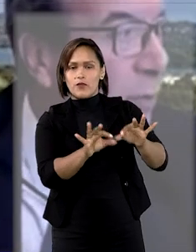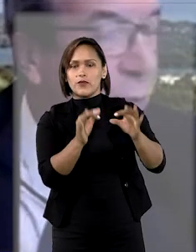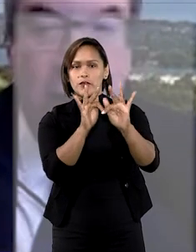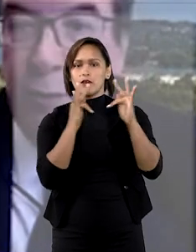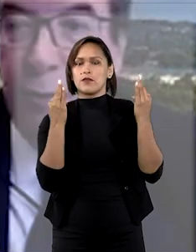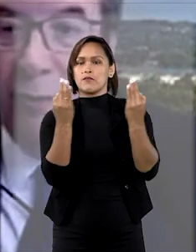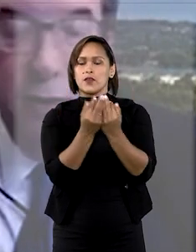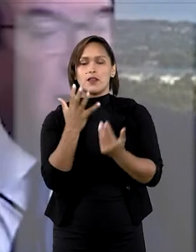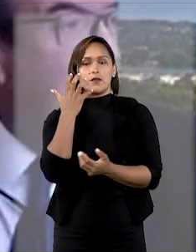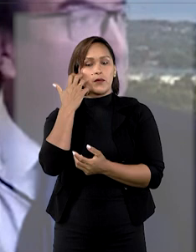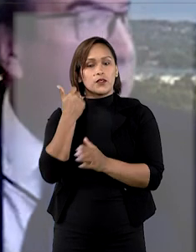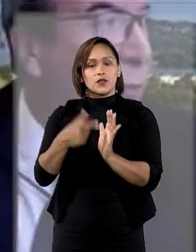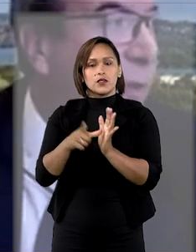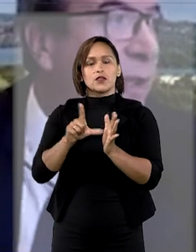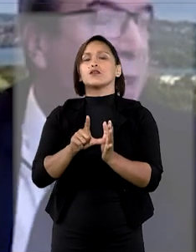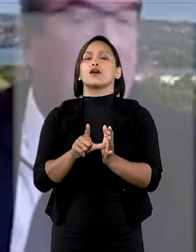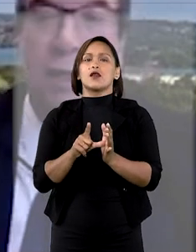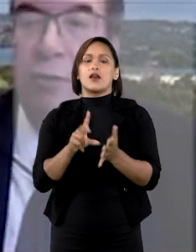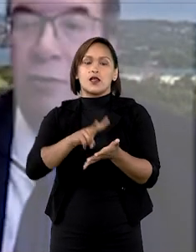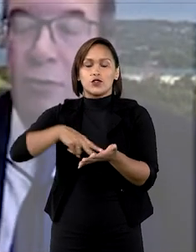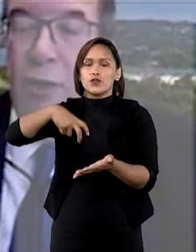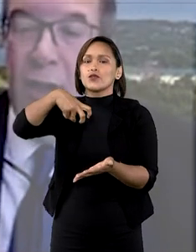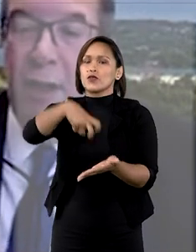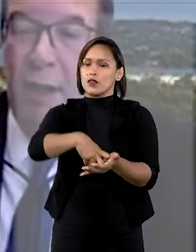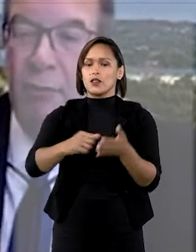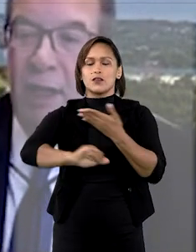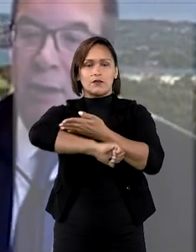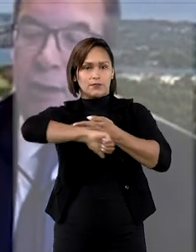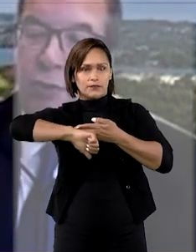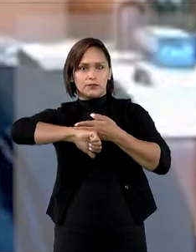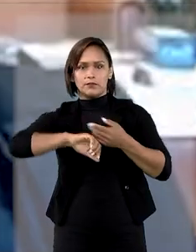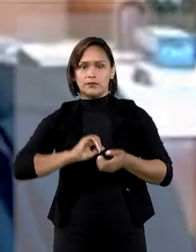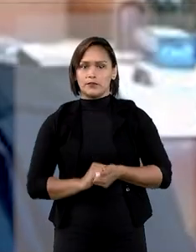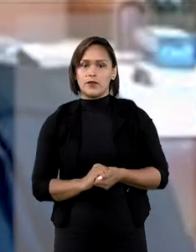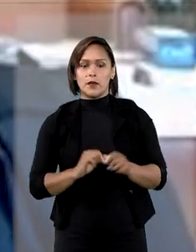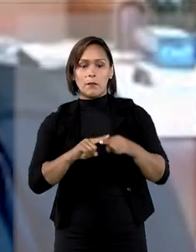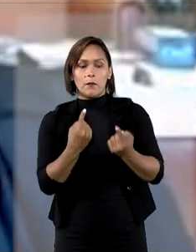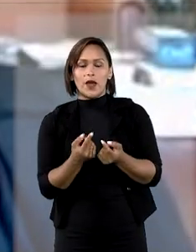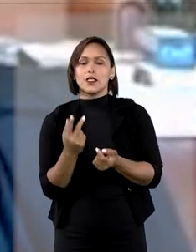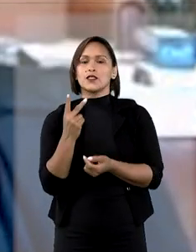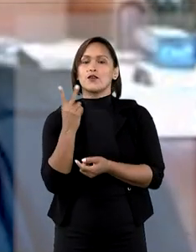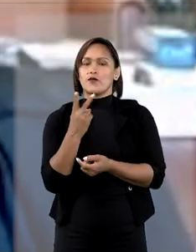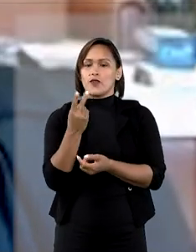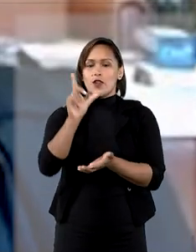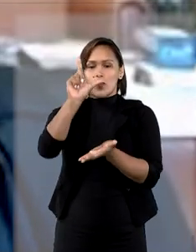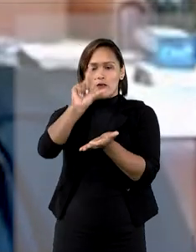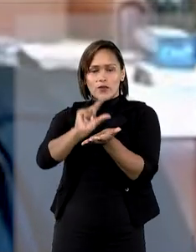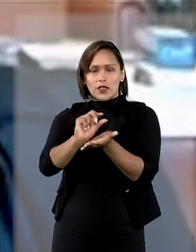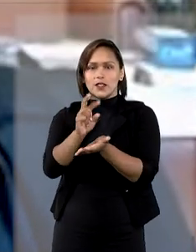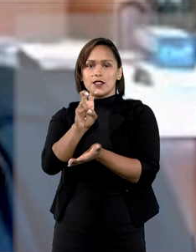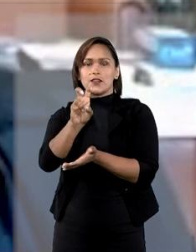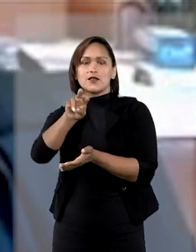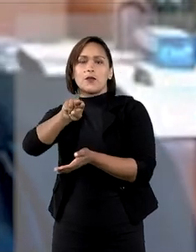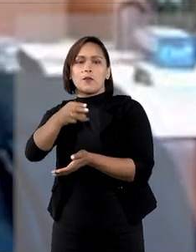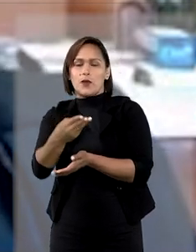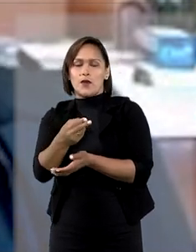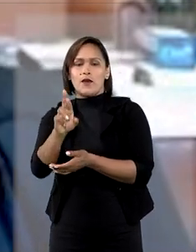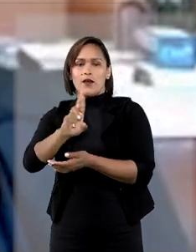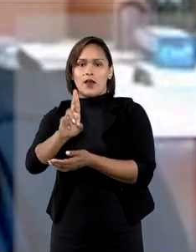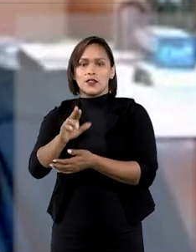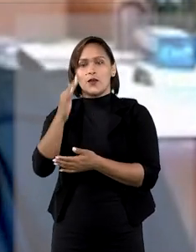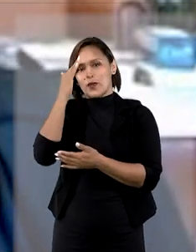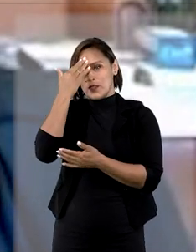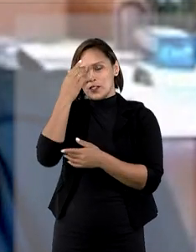laços criados pela adoção, é passível de condenação por danos morais. Mas o valor foi reduzido para R$ 5 mil, diante